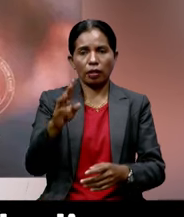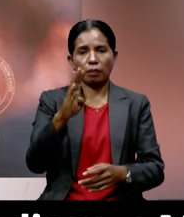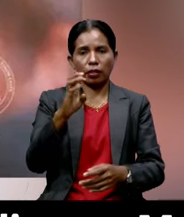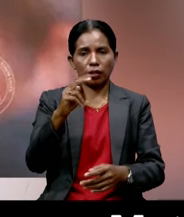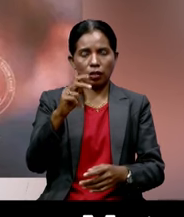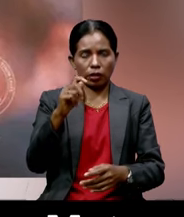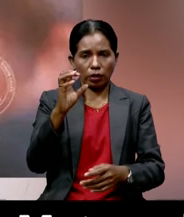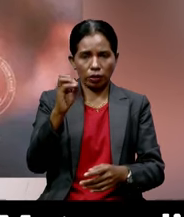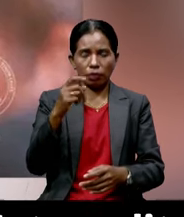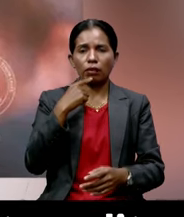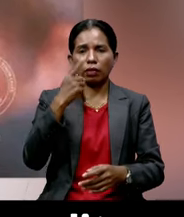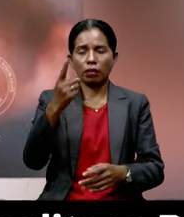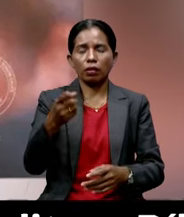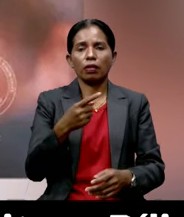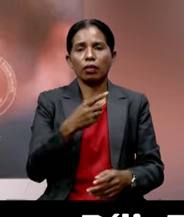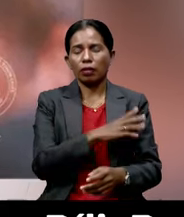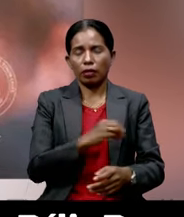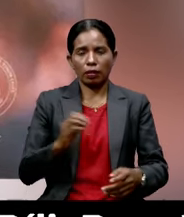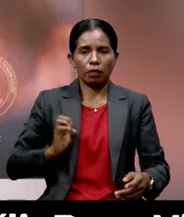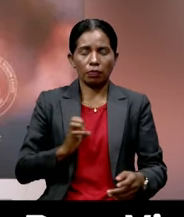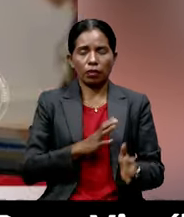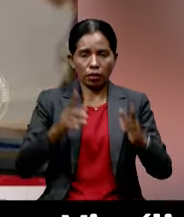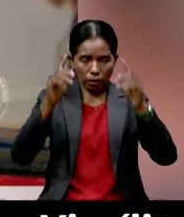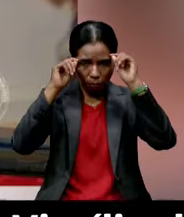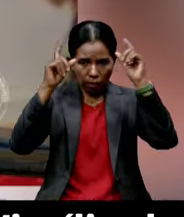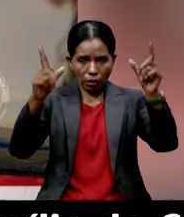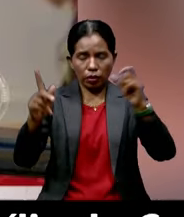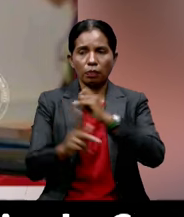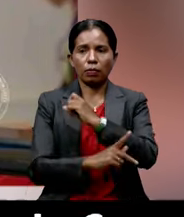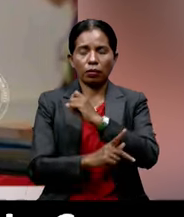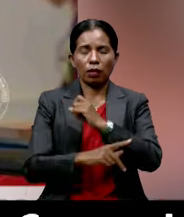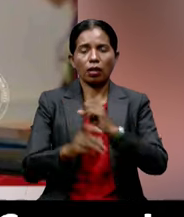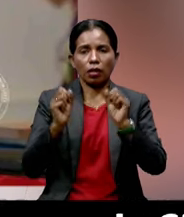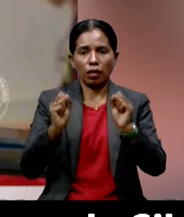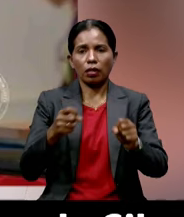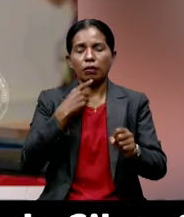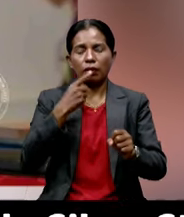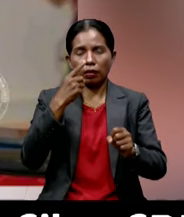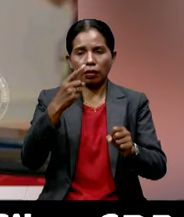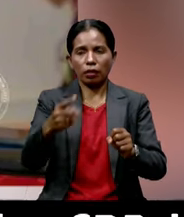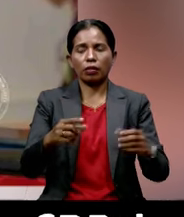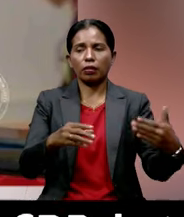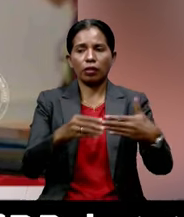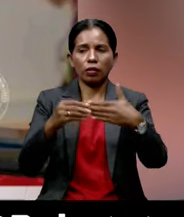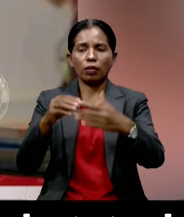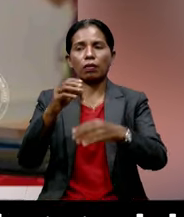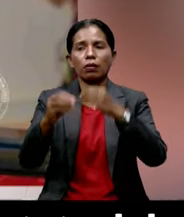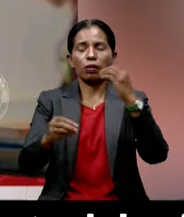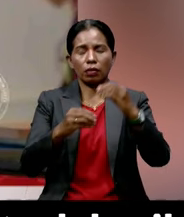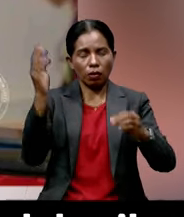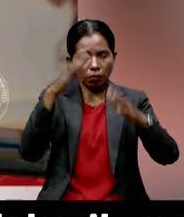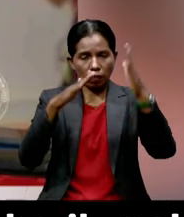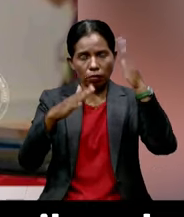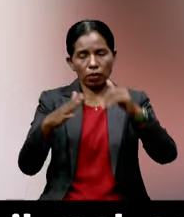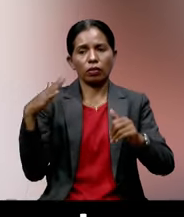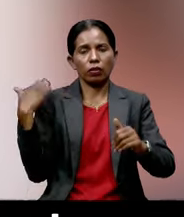dos Santos Freitas, orienta a Embaixada Timor-Leste de Portugal a atuar urgentemente o buca mecanismo de solução ao confronto entre